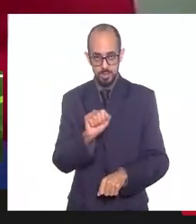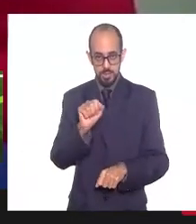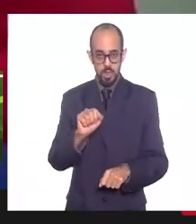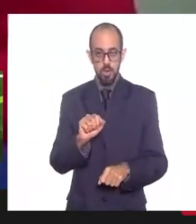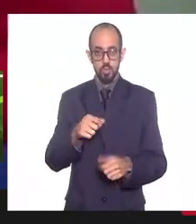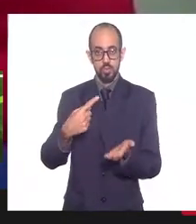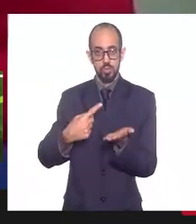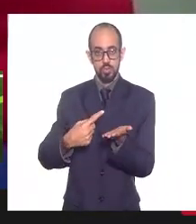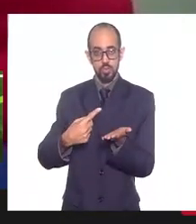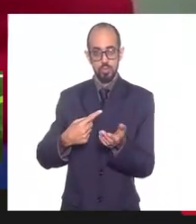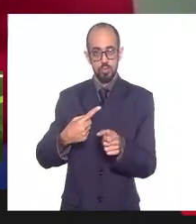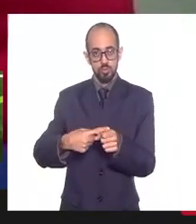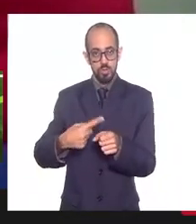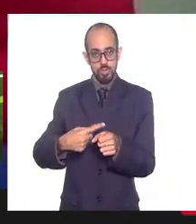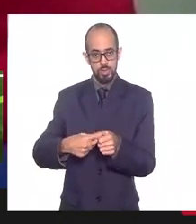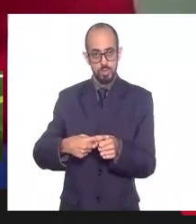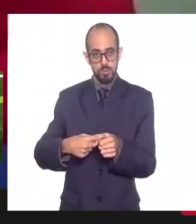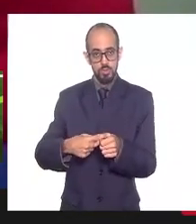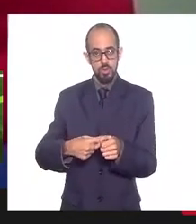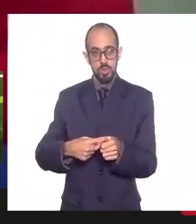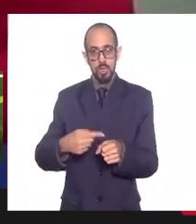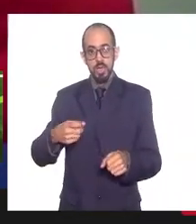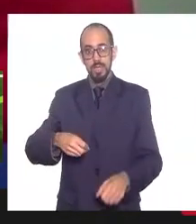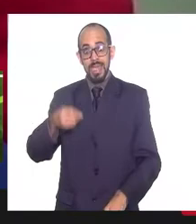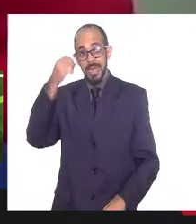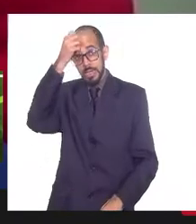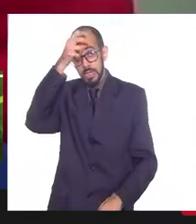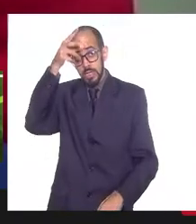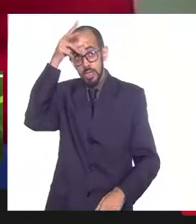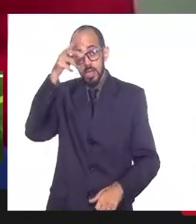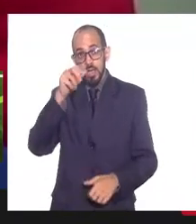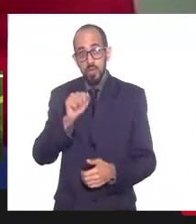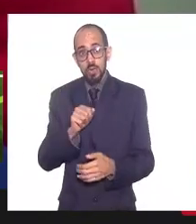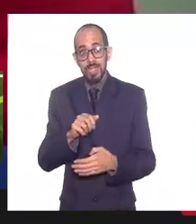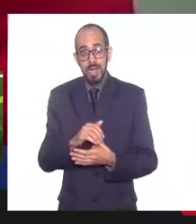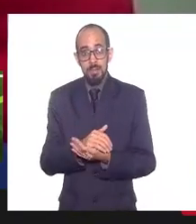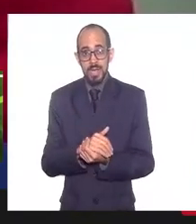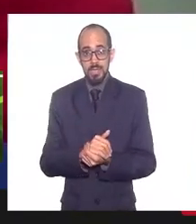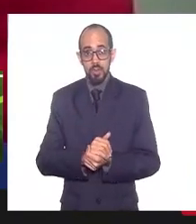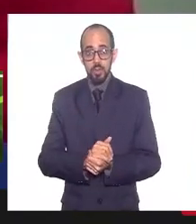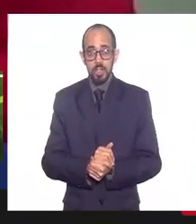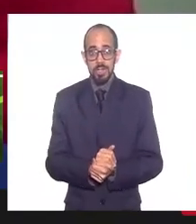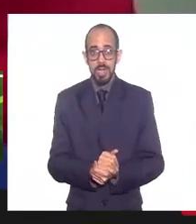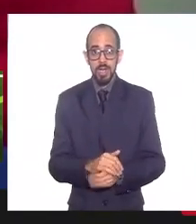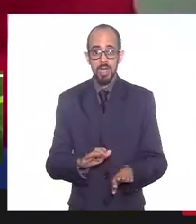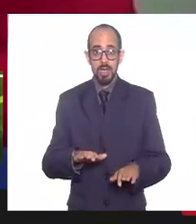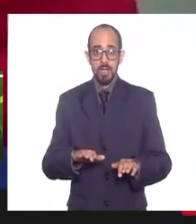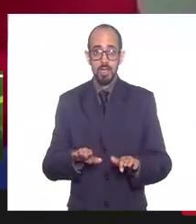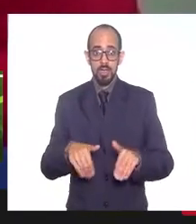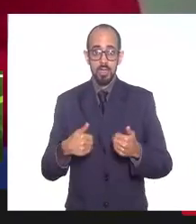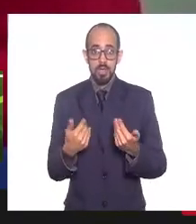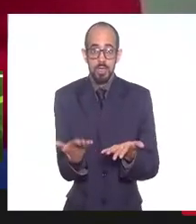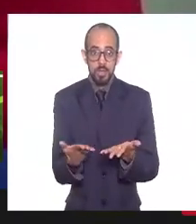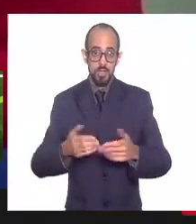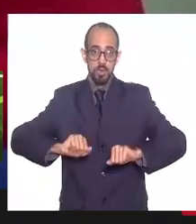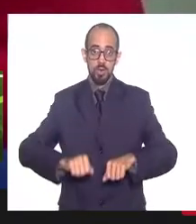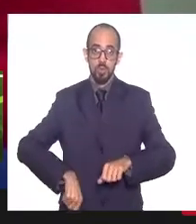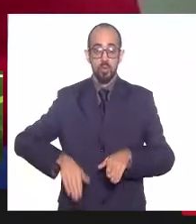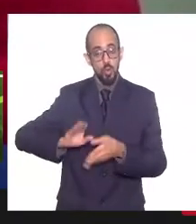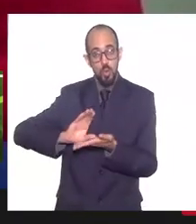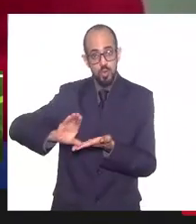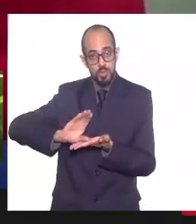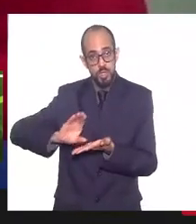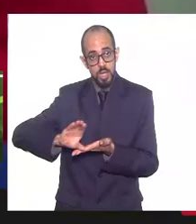dos municípios, né, dos prefeitos do nosso estado, pensando aí no Conselho Estadual de Educação,